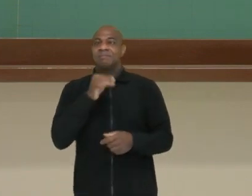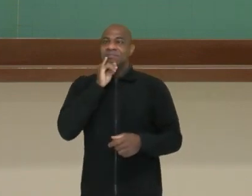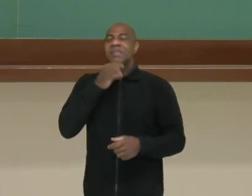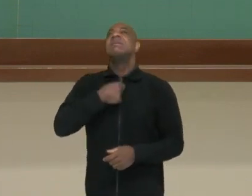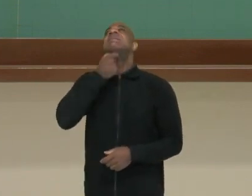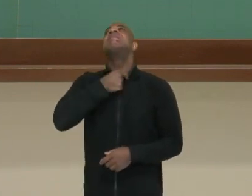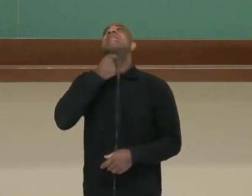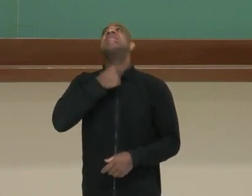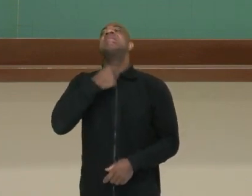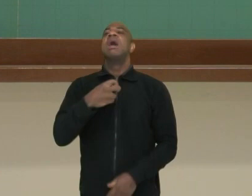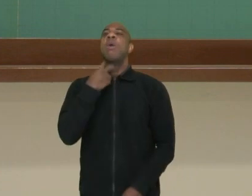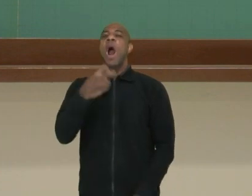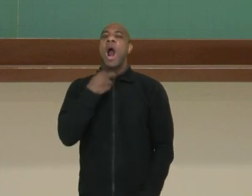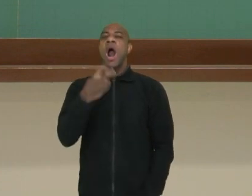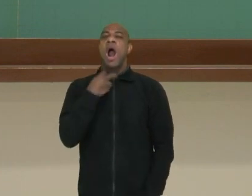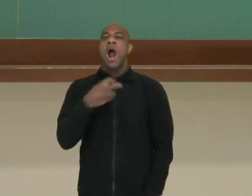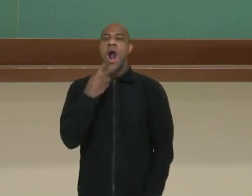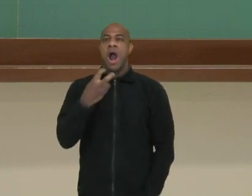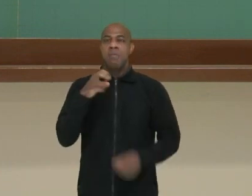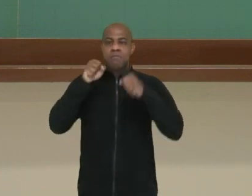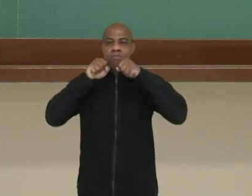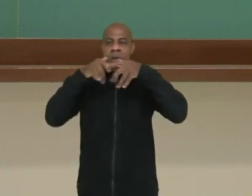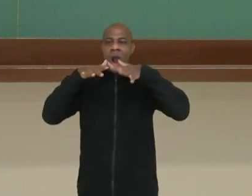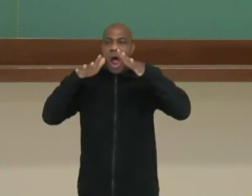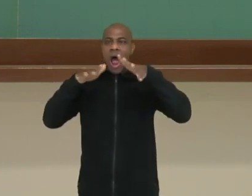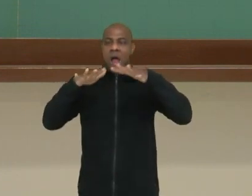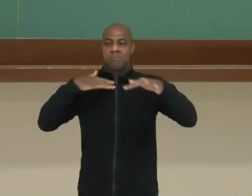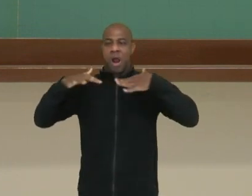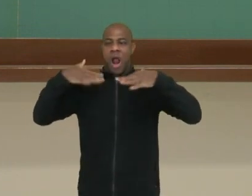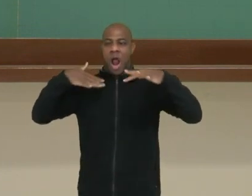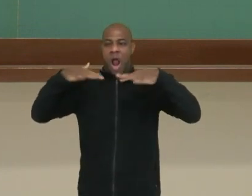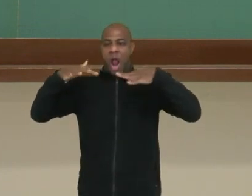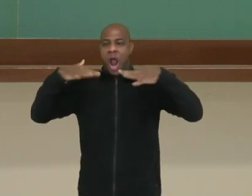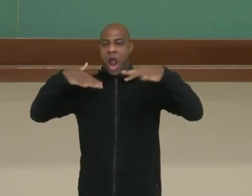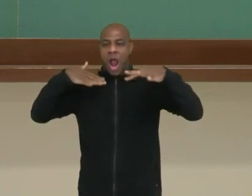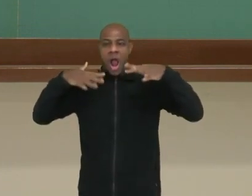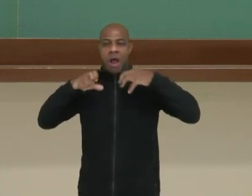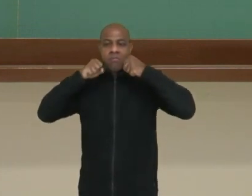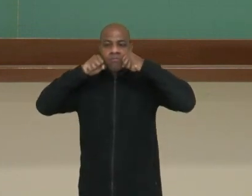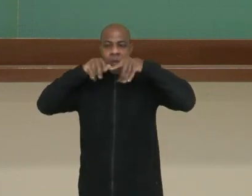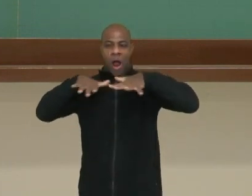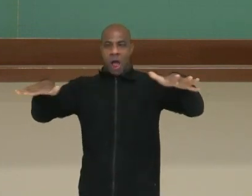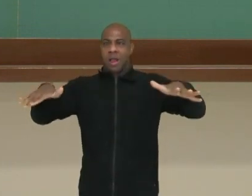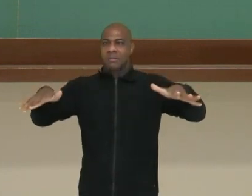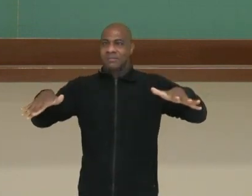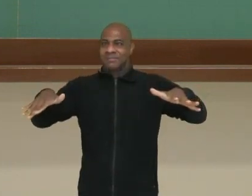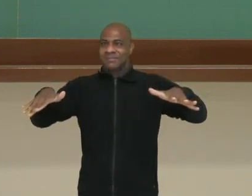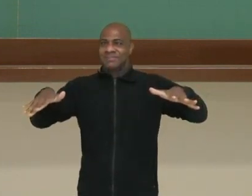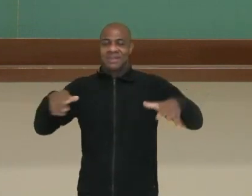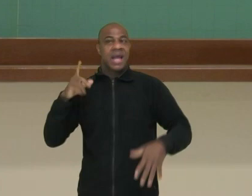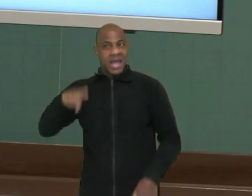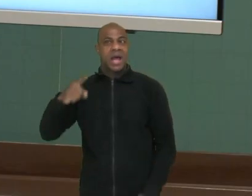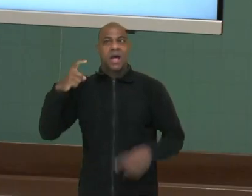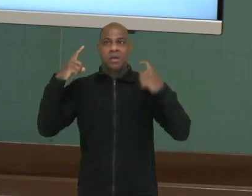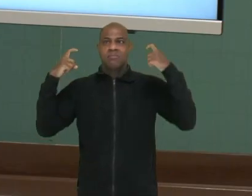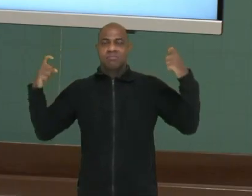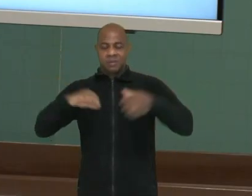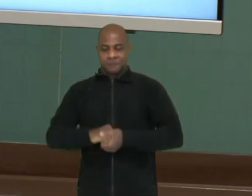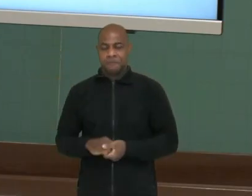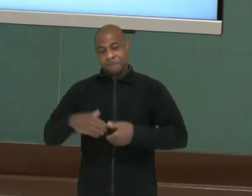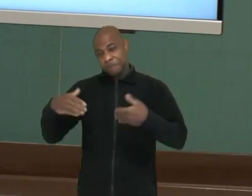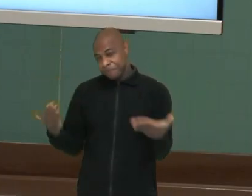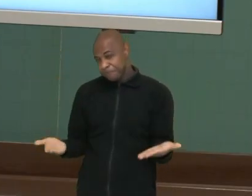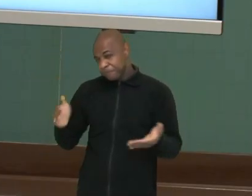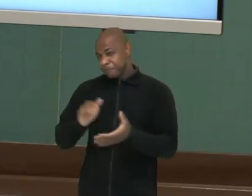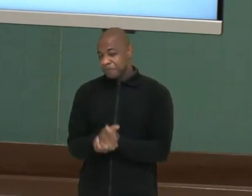estão perturbando o ar. E essa energia vai usar o ar para se propagar. Isso é o som. O que mais? Nós temos